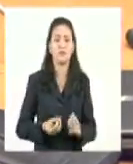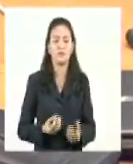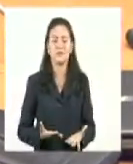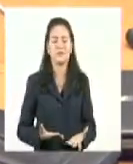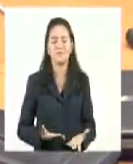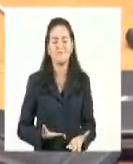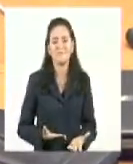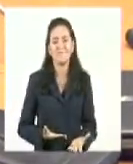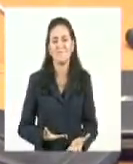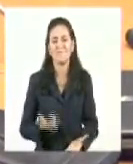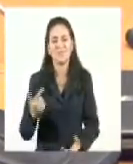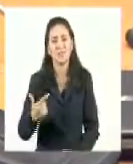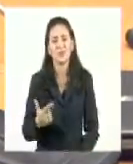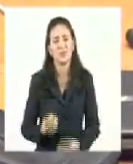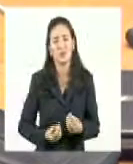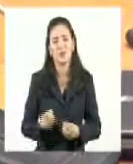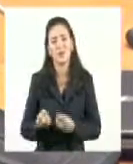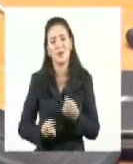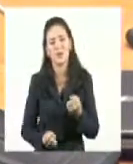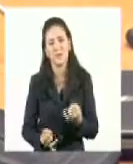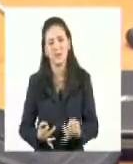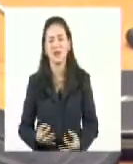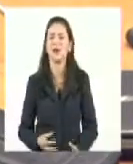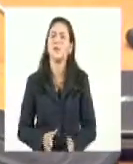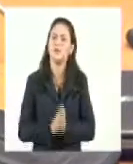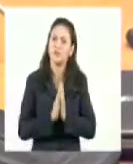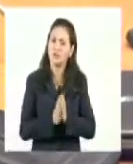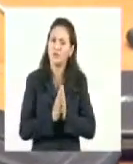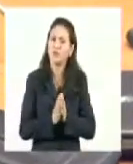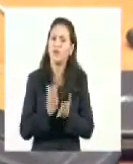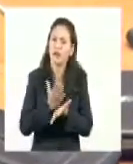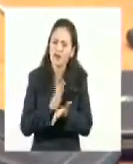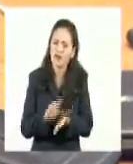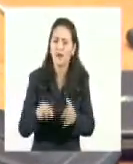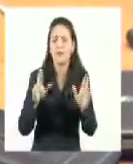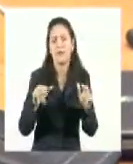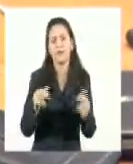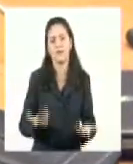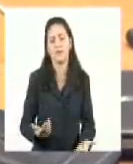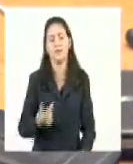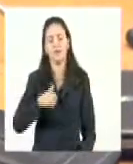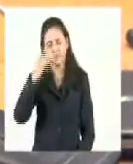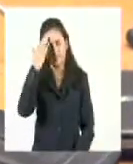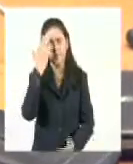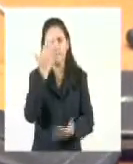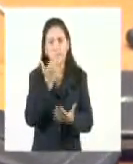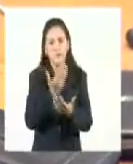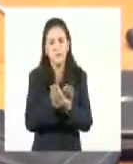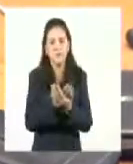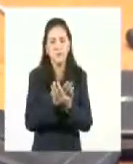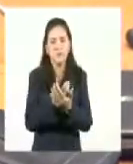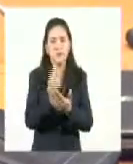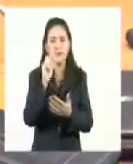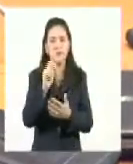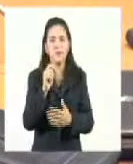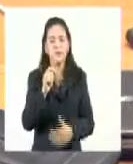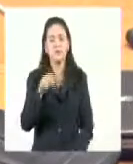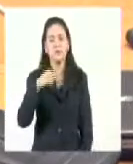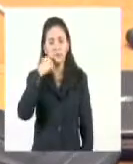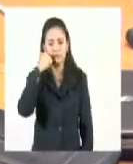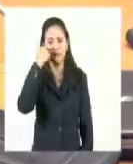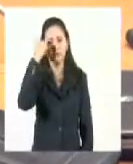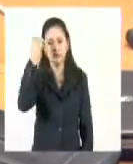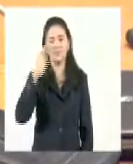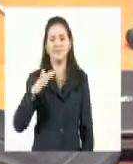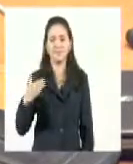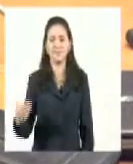nós não temos como justificar, governador. Me tire disso, governador, pelo amor de Deus. Eu tenho absoluta certeza que eles têm esse constrangimento quando vão